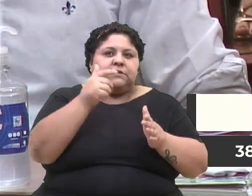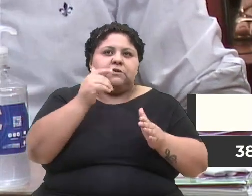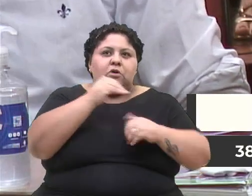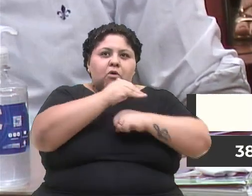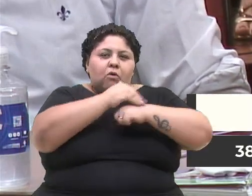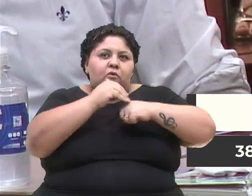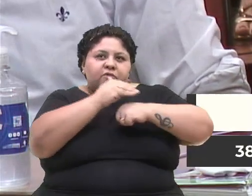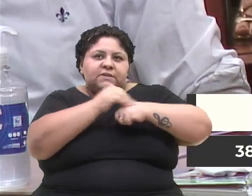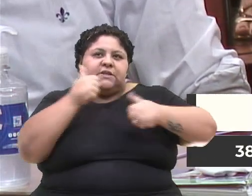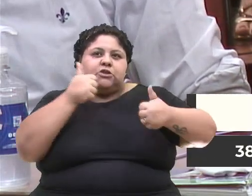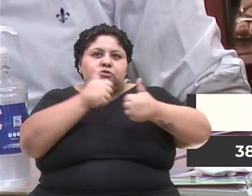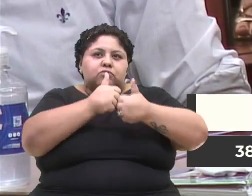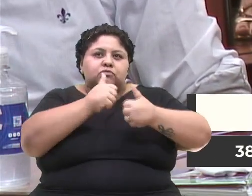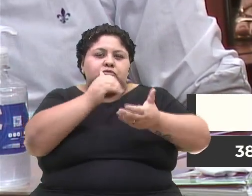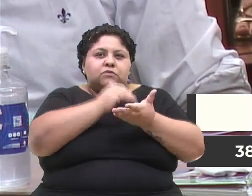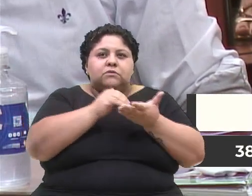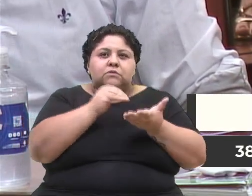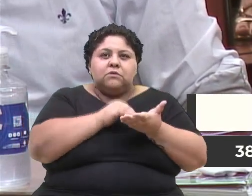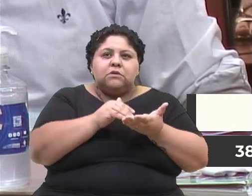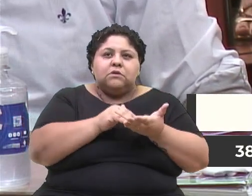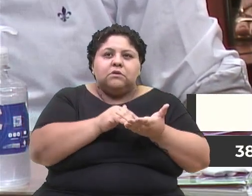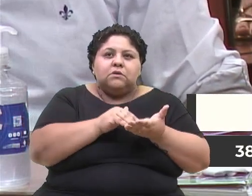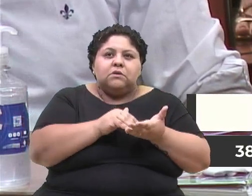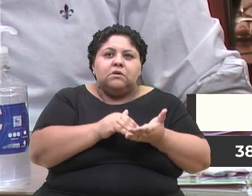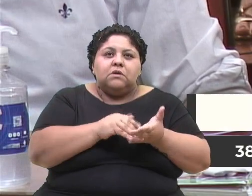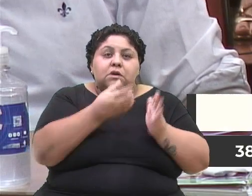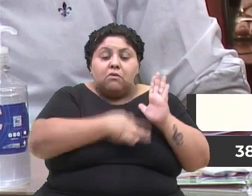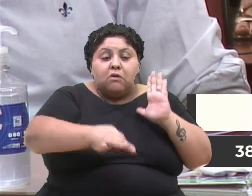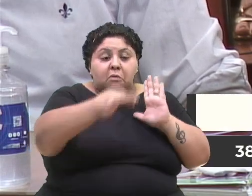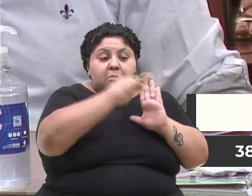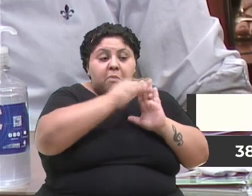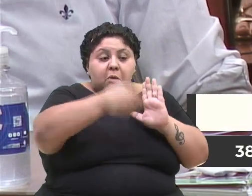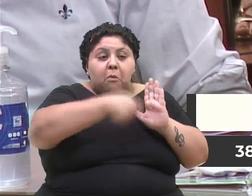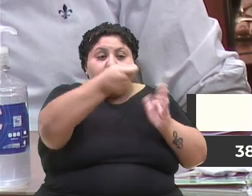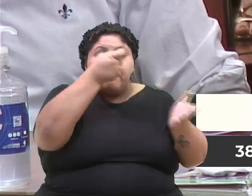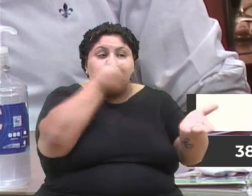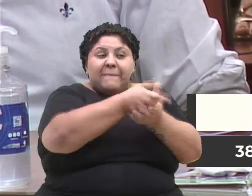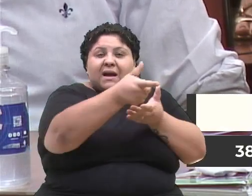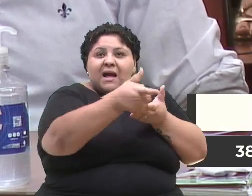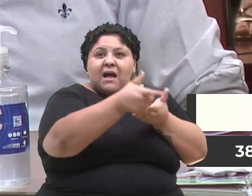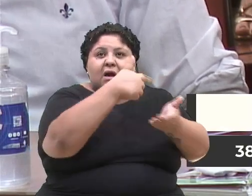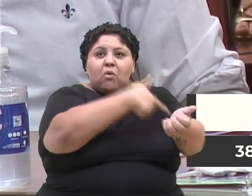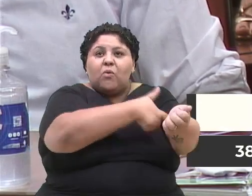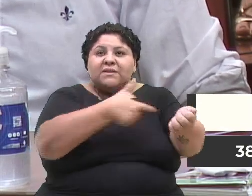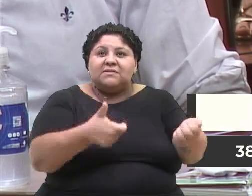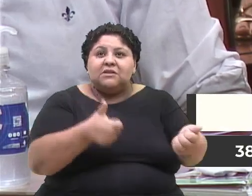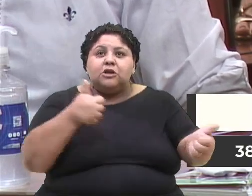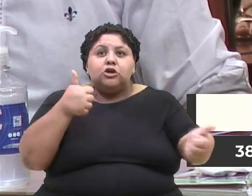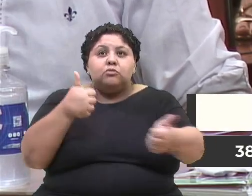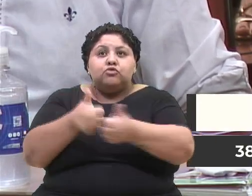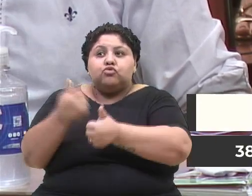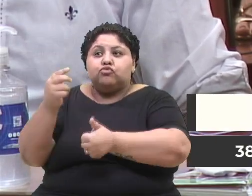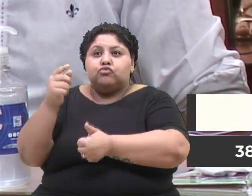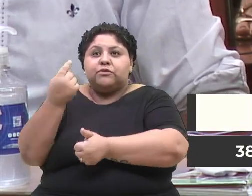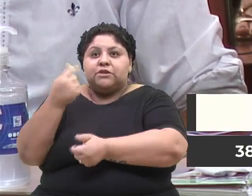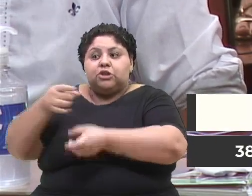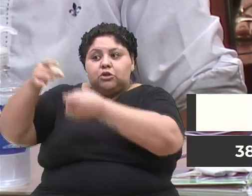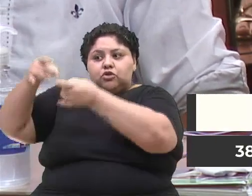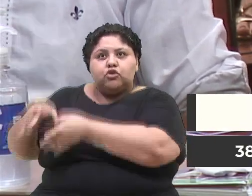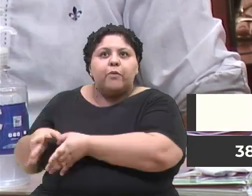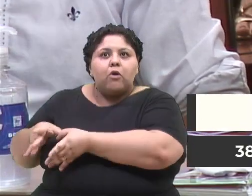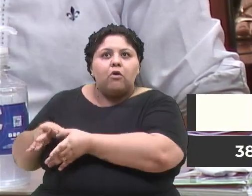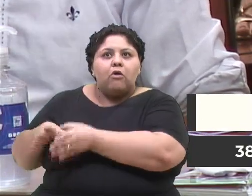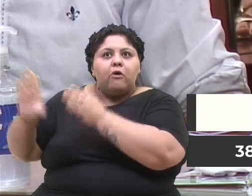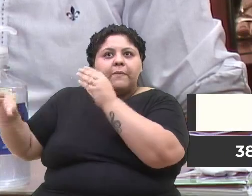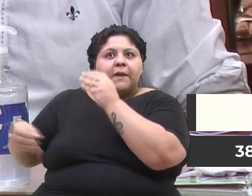esses 200 mil sejam usados para pagar esses exames, dessa emenda do deputado Afonso Mota. Se não tem dinheiro agora, tem esses 200 mil que vem por